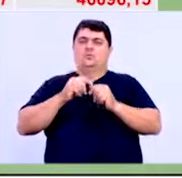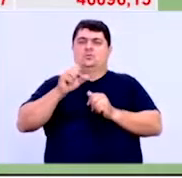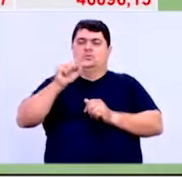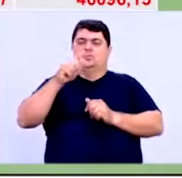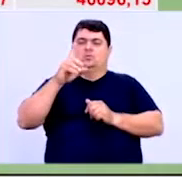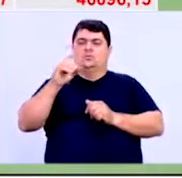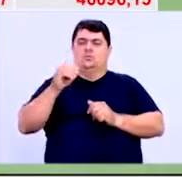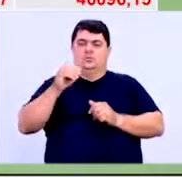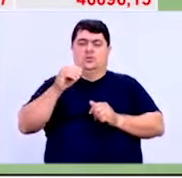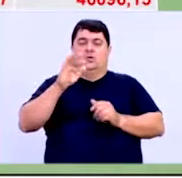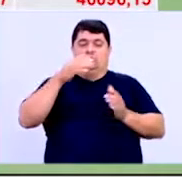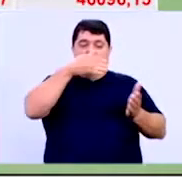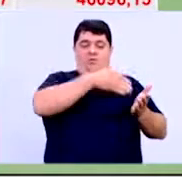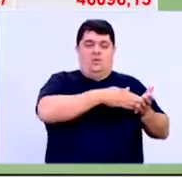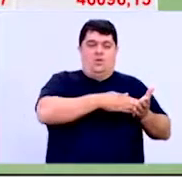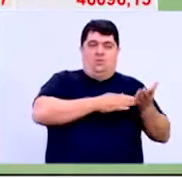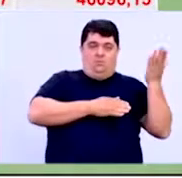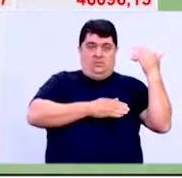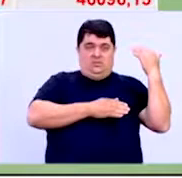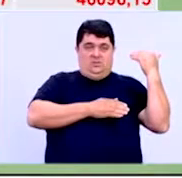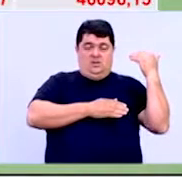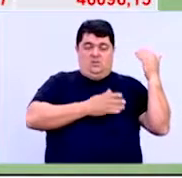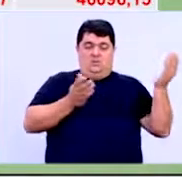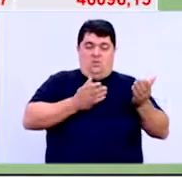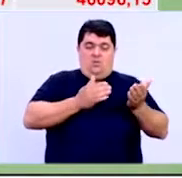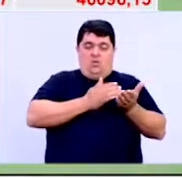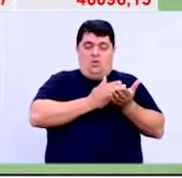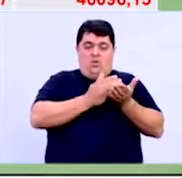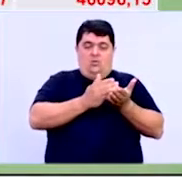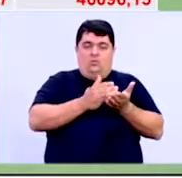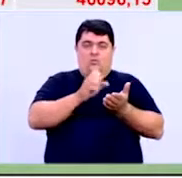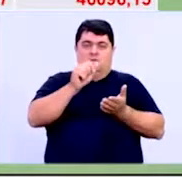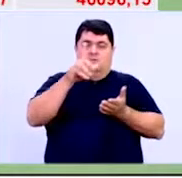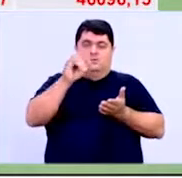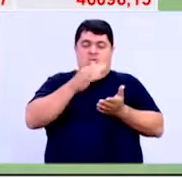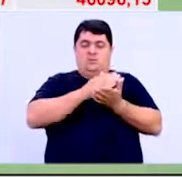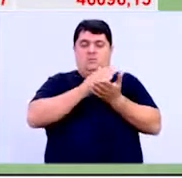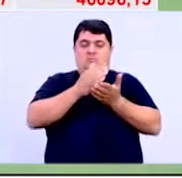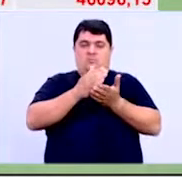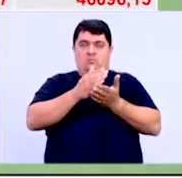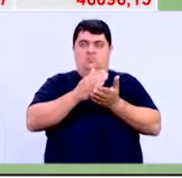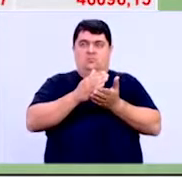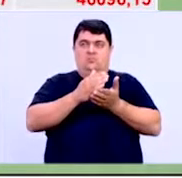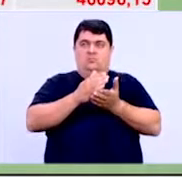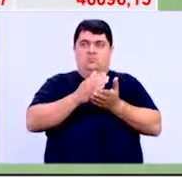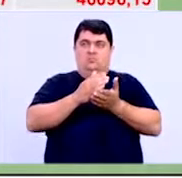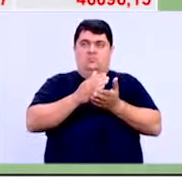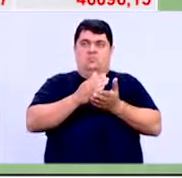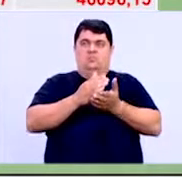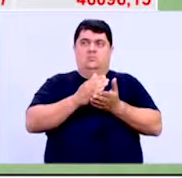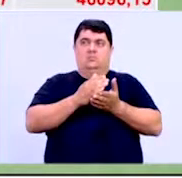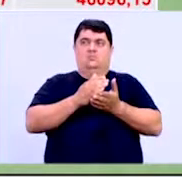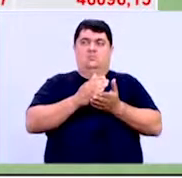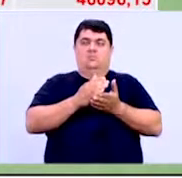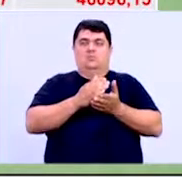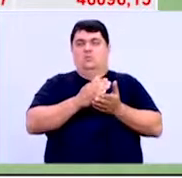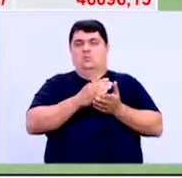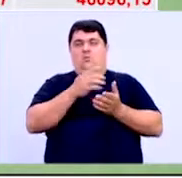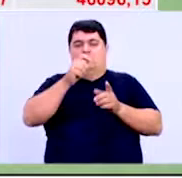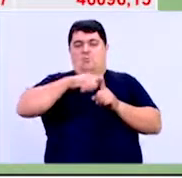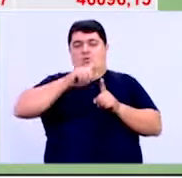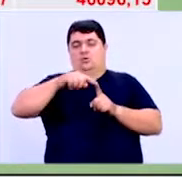final de um caixa, ele torna-se o saldo inicial do outro mês do outro